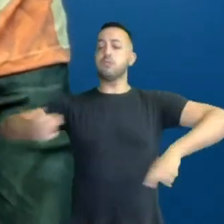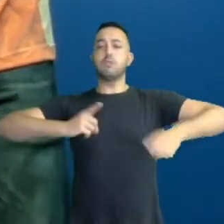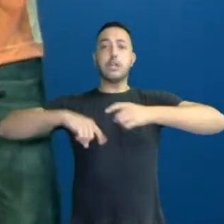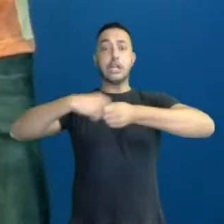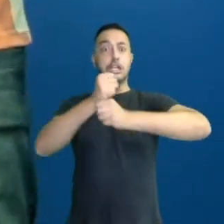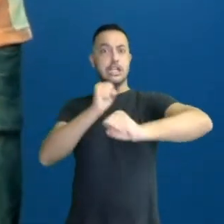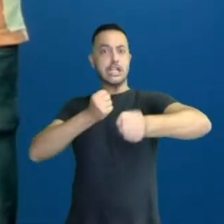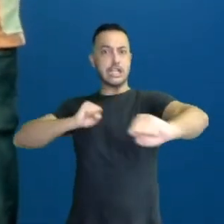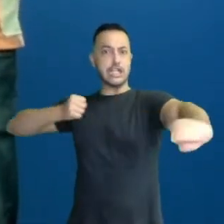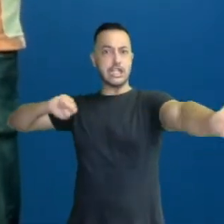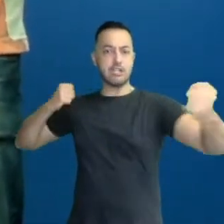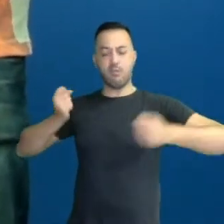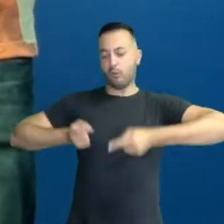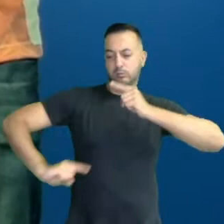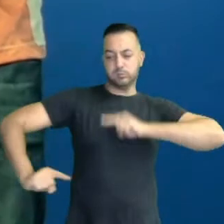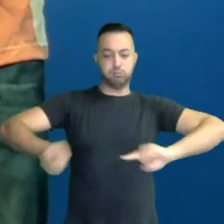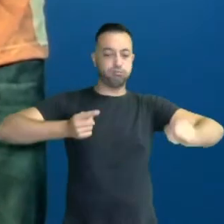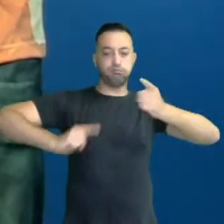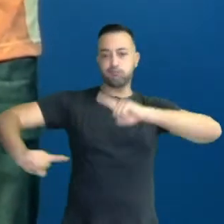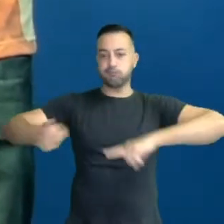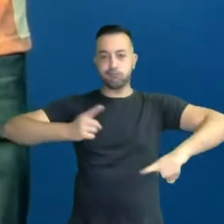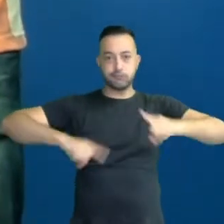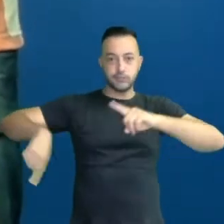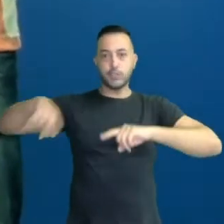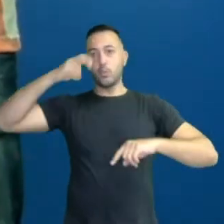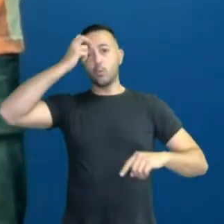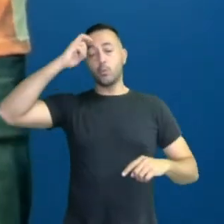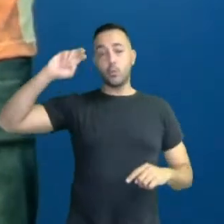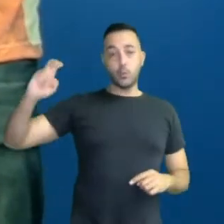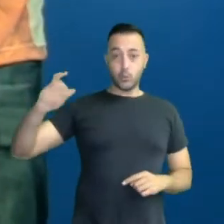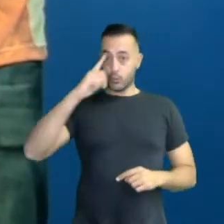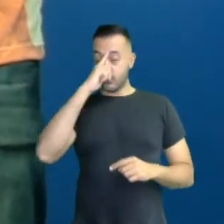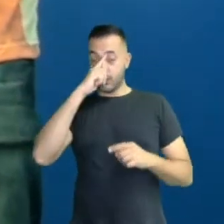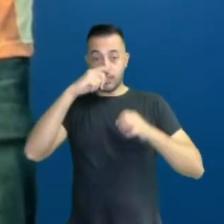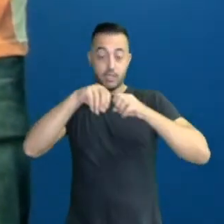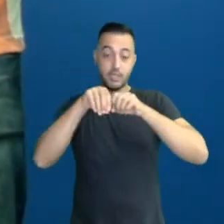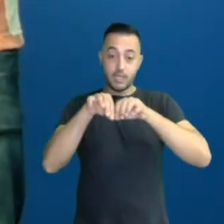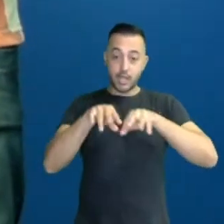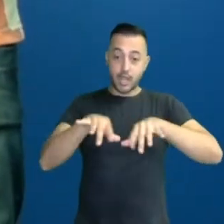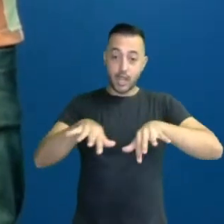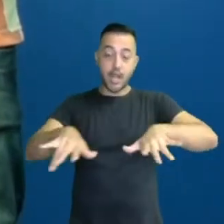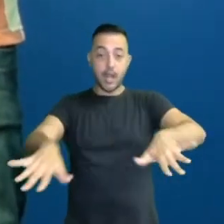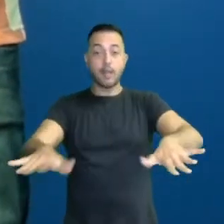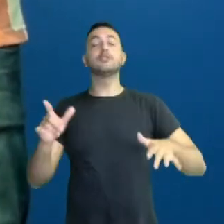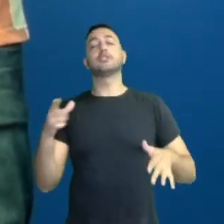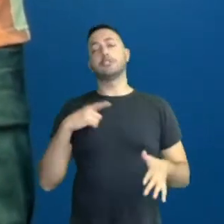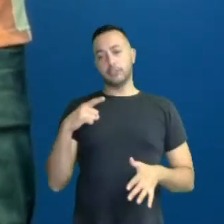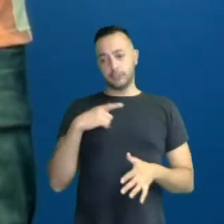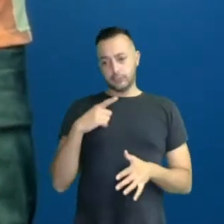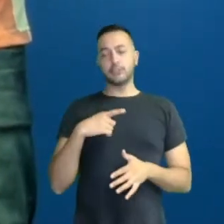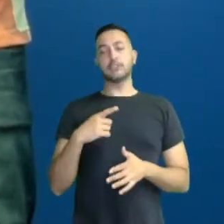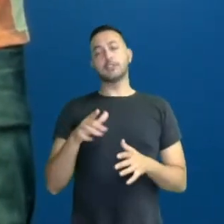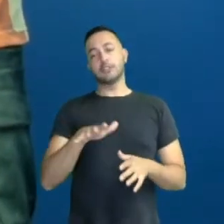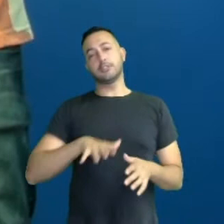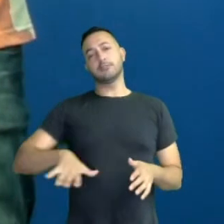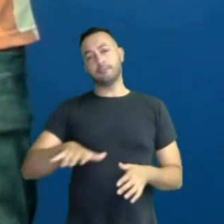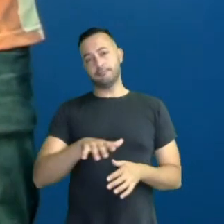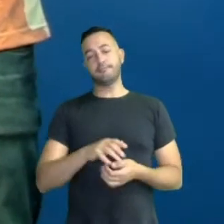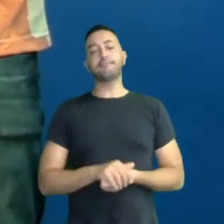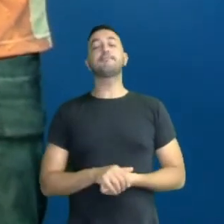muito grande, foi quem levou a cultura grega, disseminou a cultura grega por todo esse